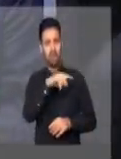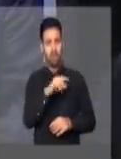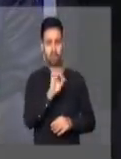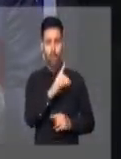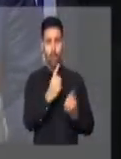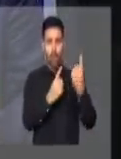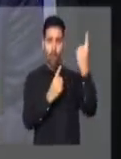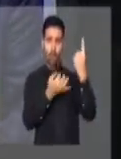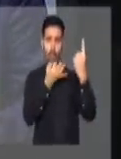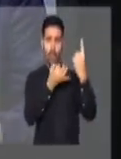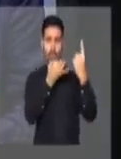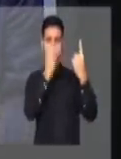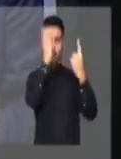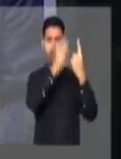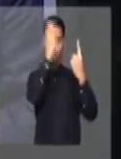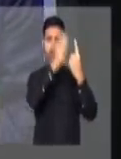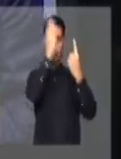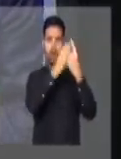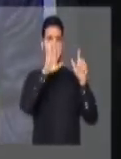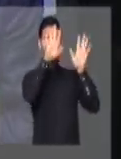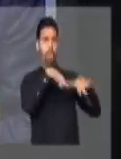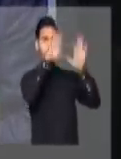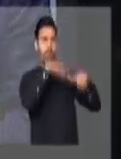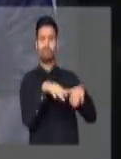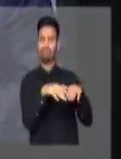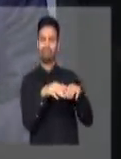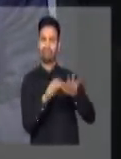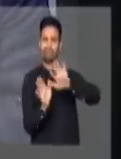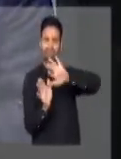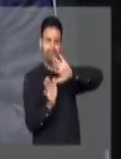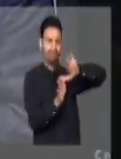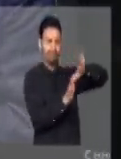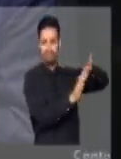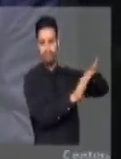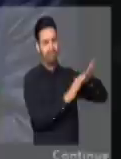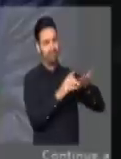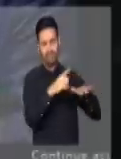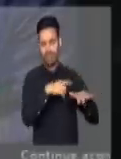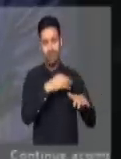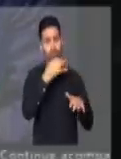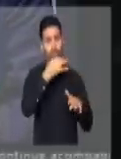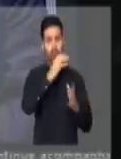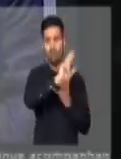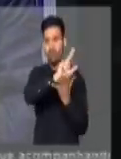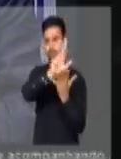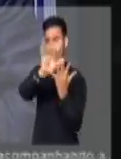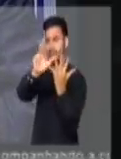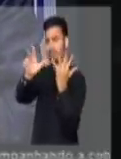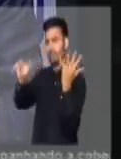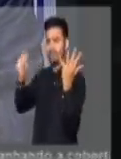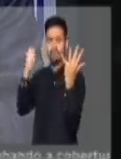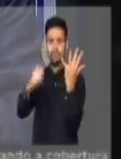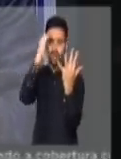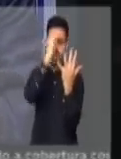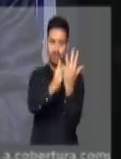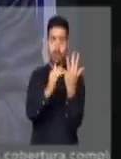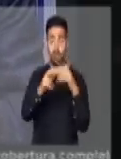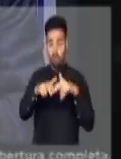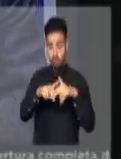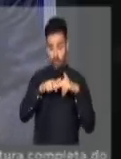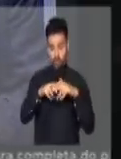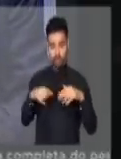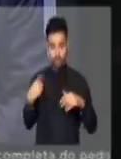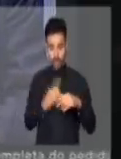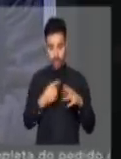exclusiva, opressora ou obediente a uma visão hermética sobre a realidade. O Partido da